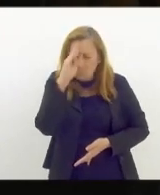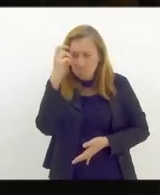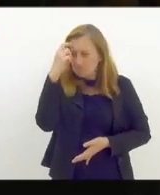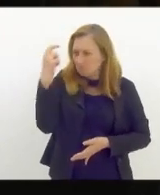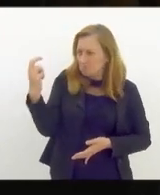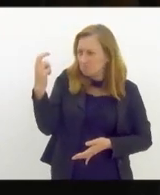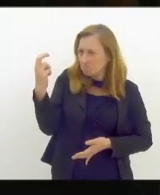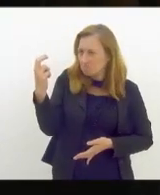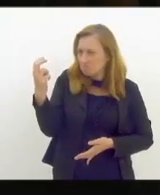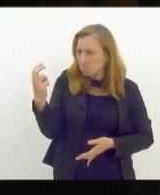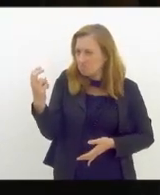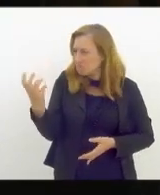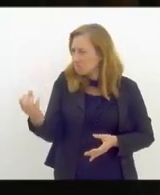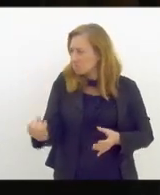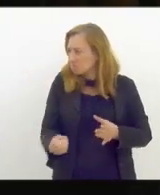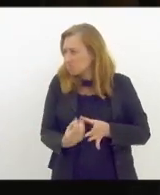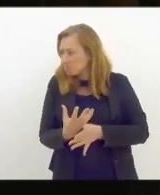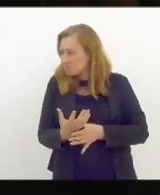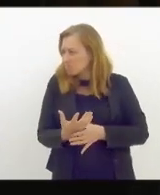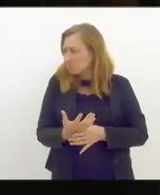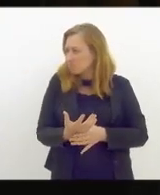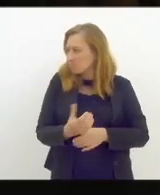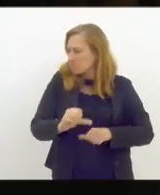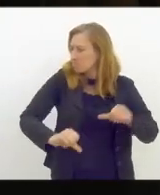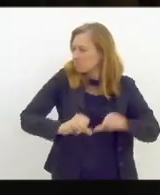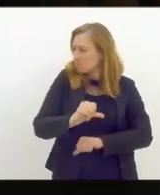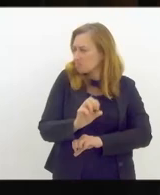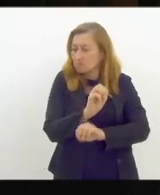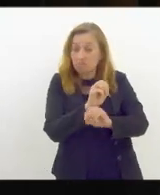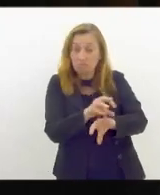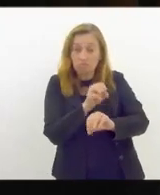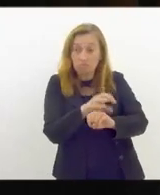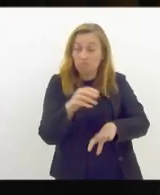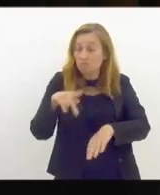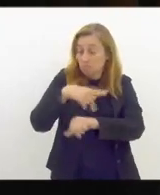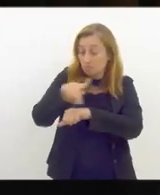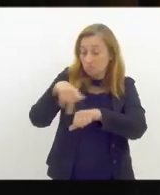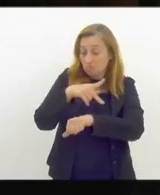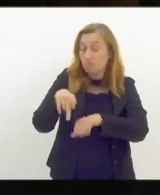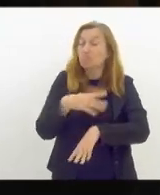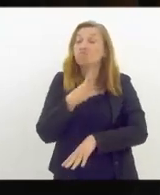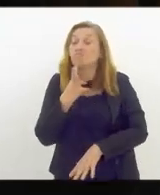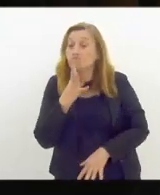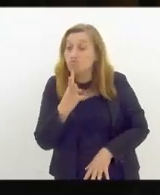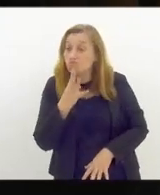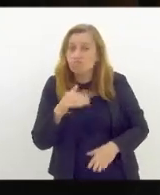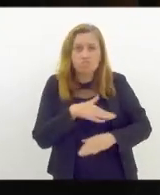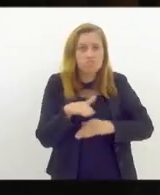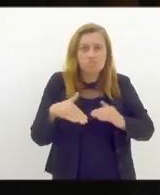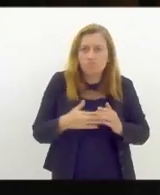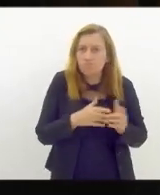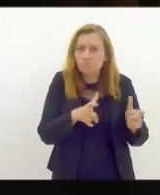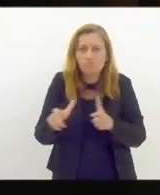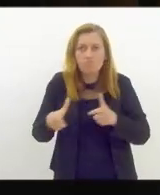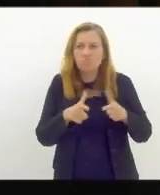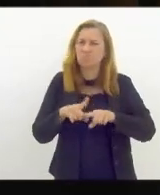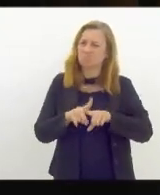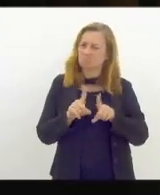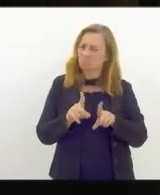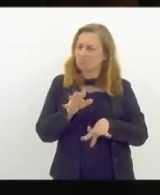intelectuais que formam e transformam a educação desse país, que é reconhecida em todo o mundo,